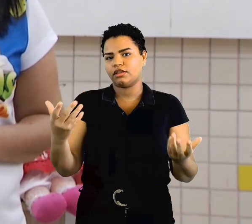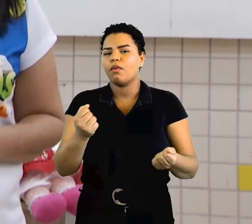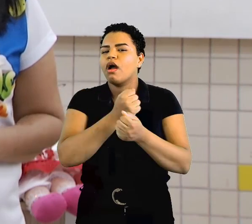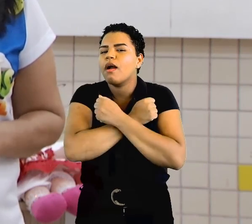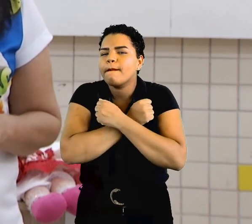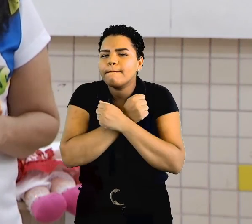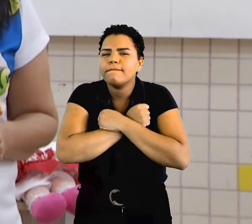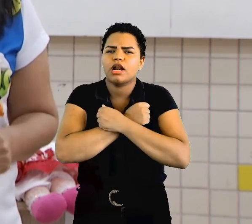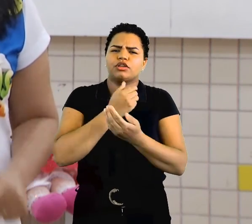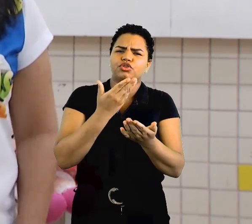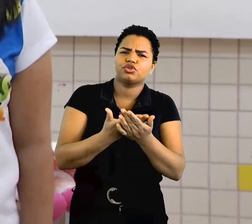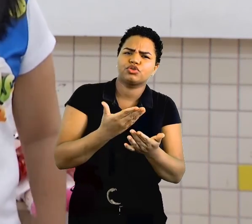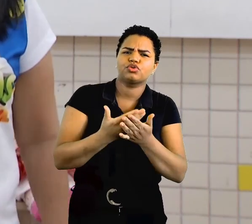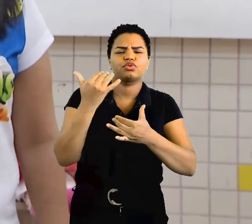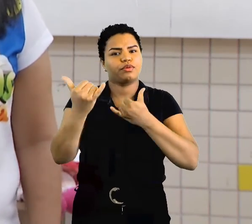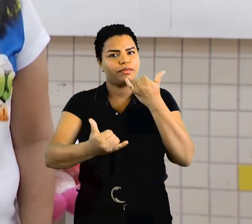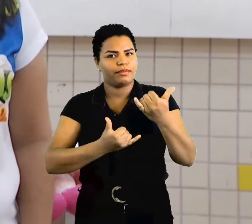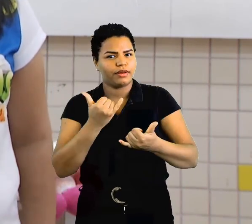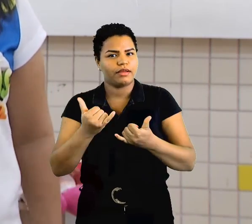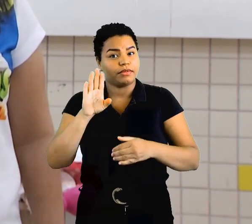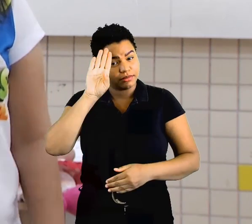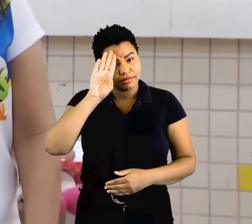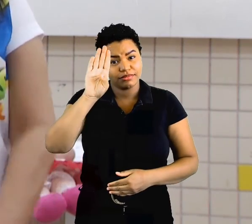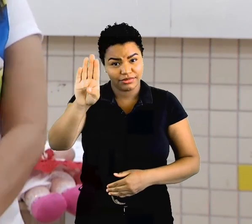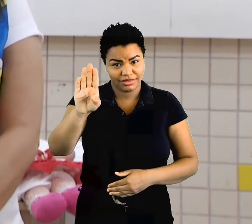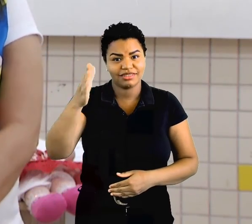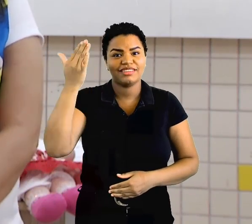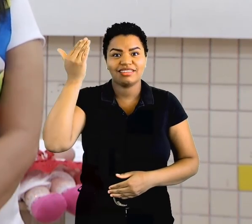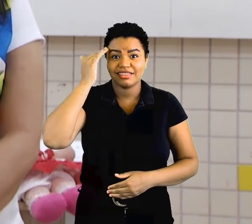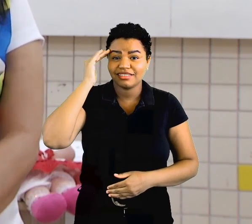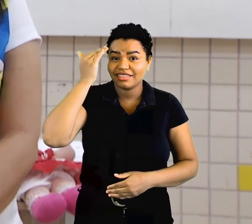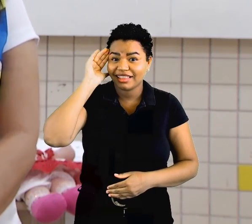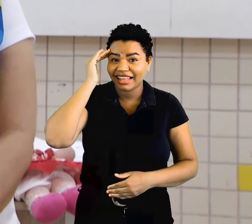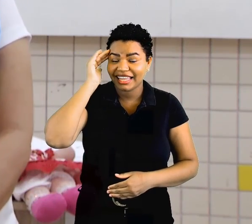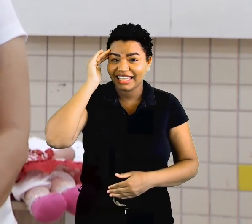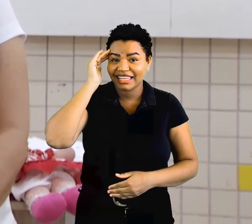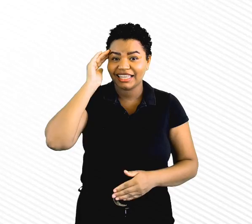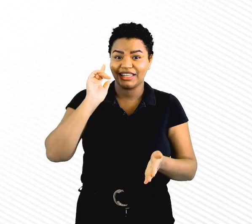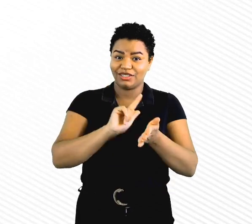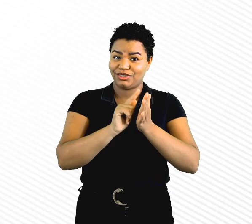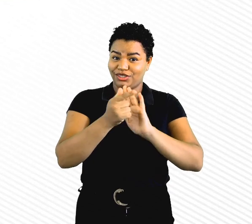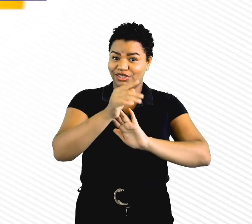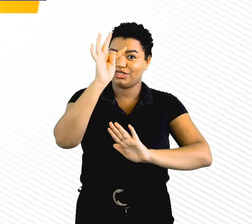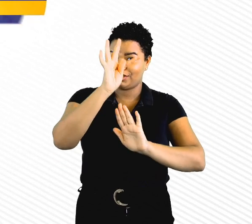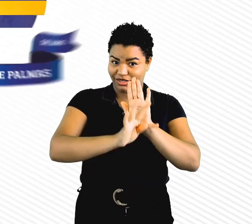brinque, curta, mas principalmente entenda o que é um gênero textual.